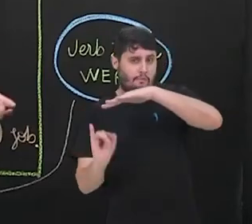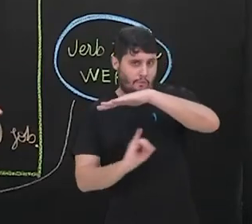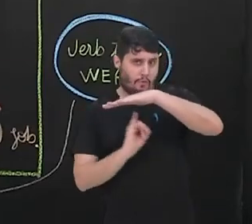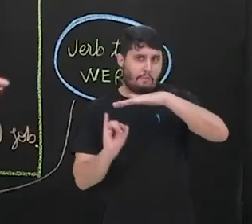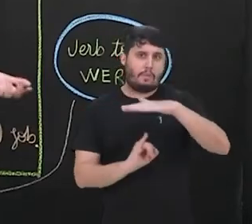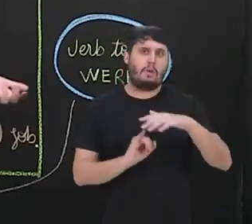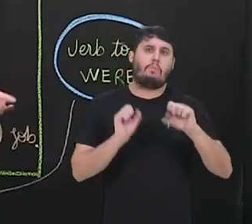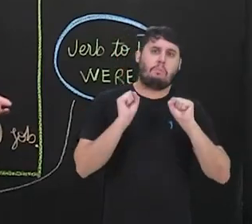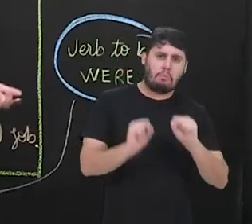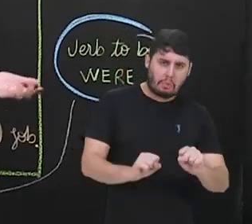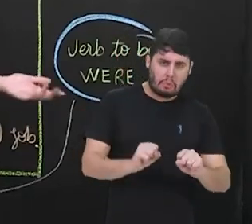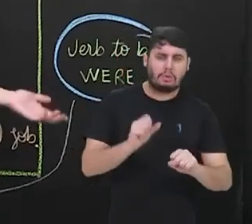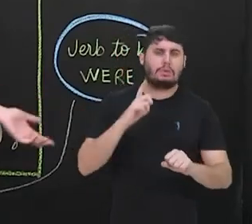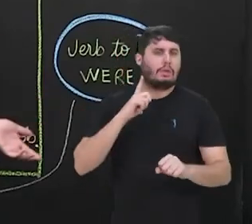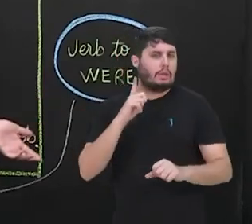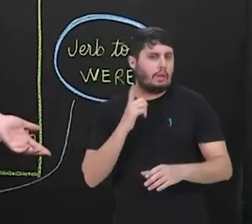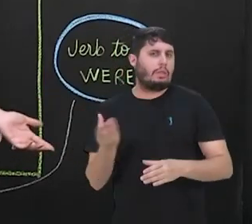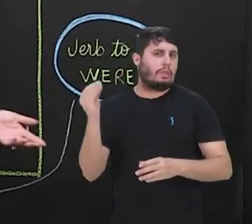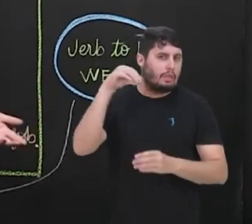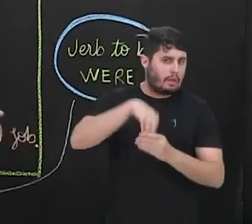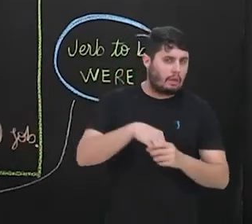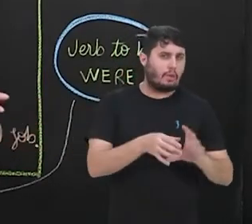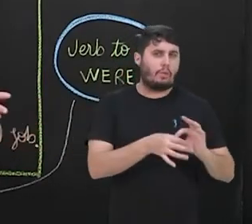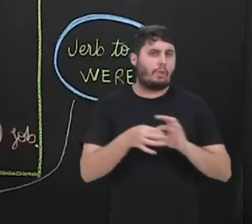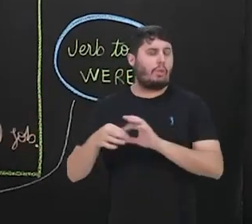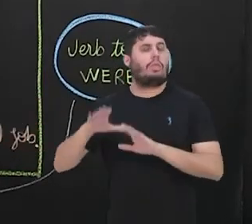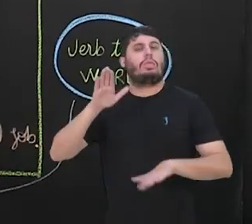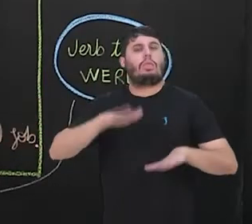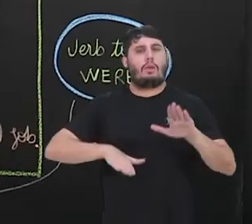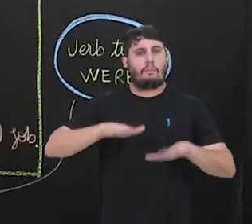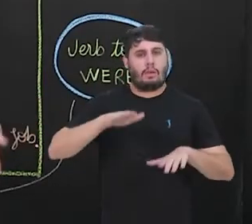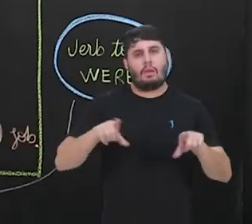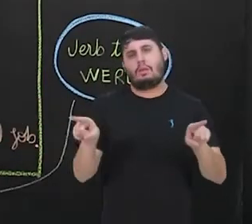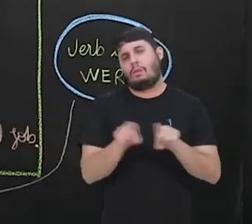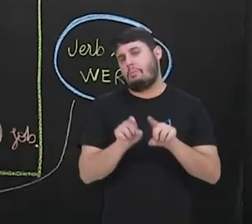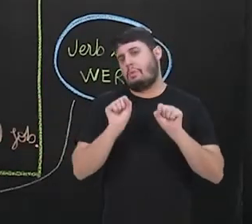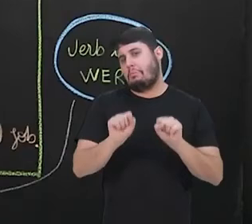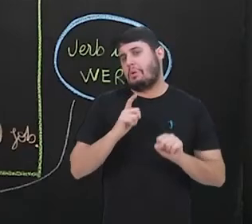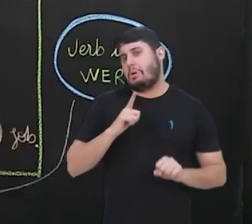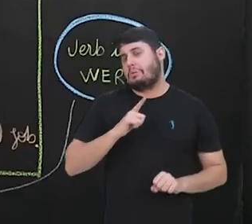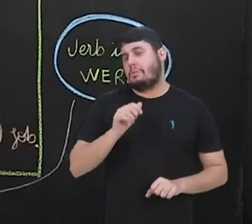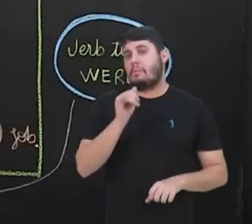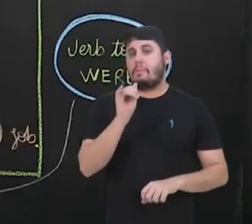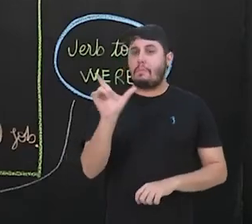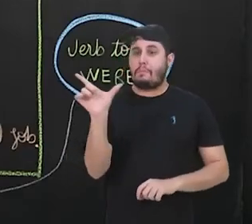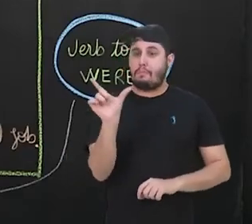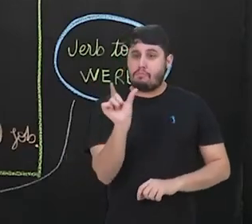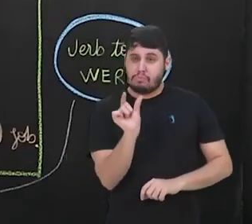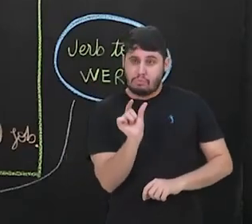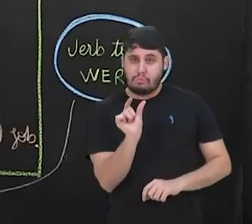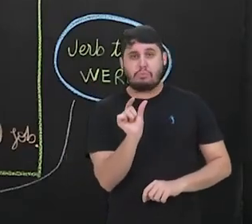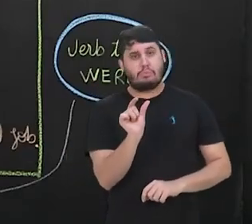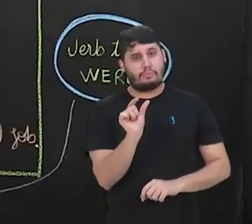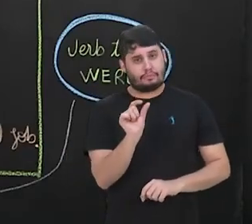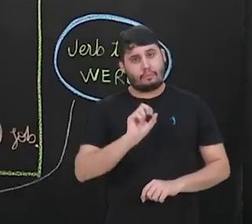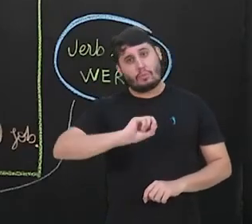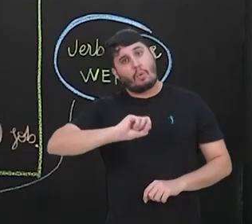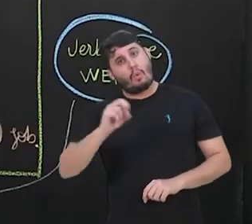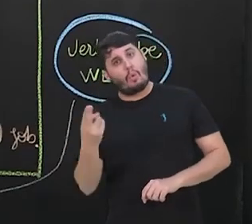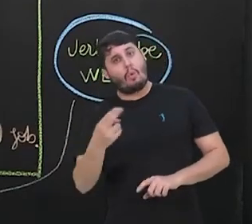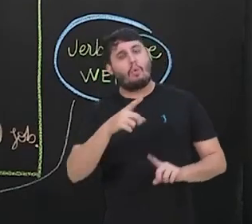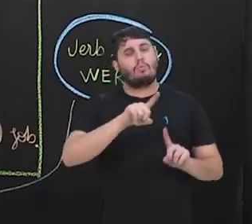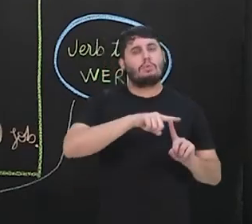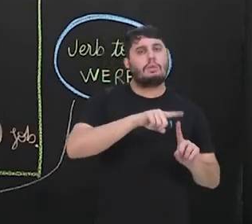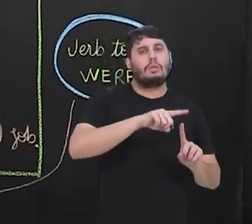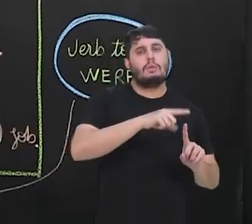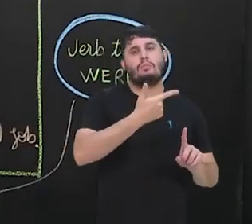você vai encontrar não só esse caso, como outros, como abreviações, como outras